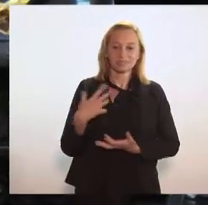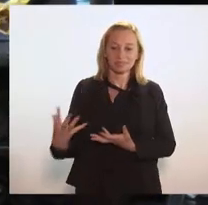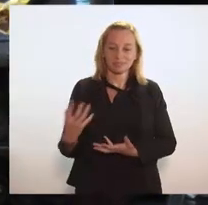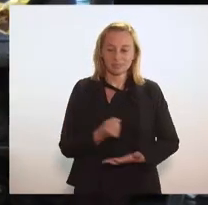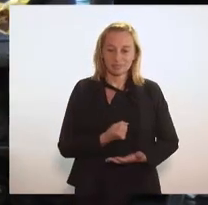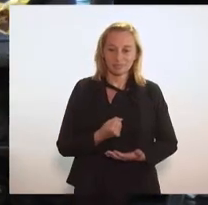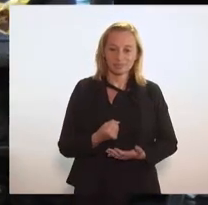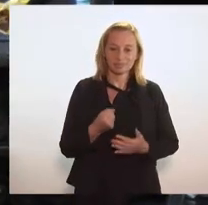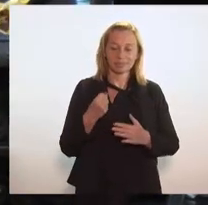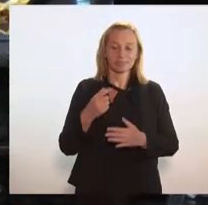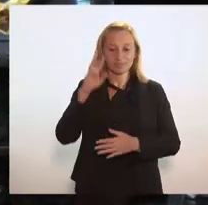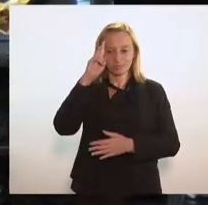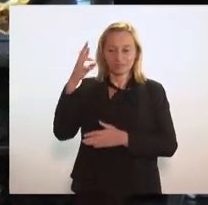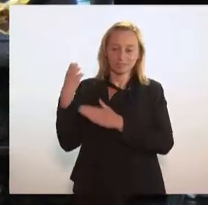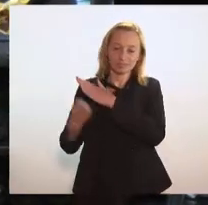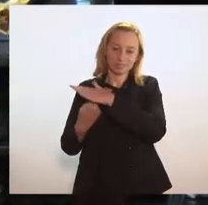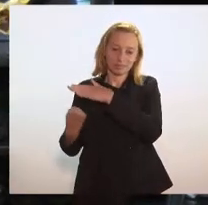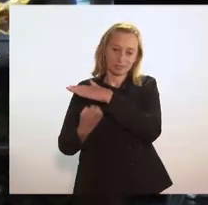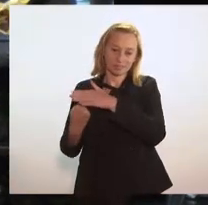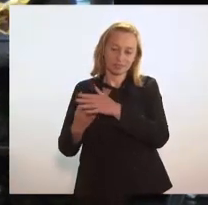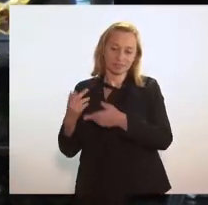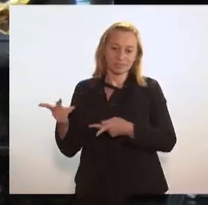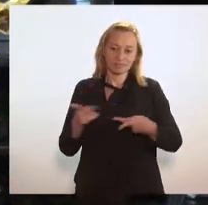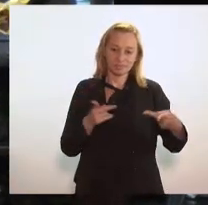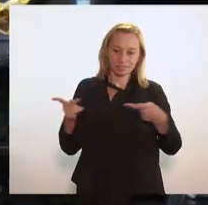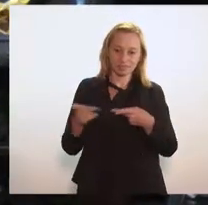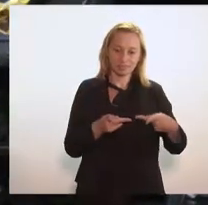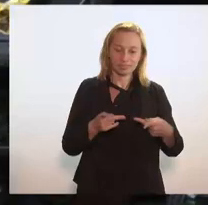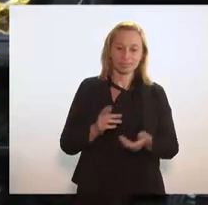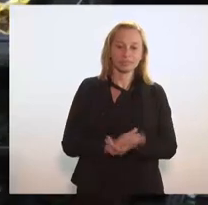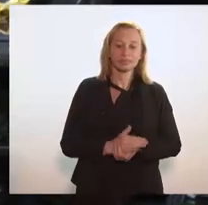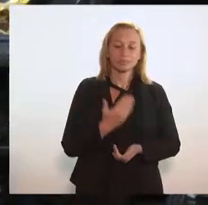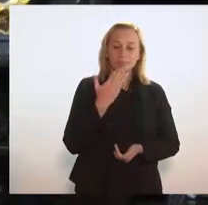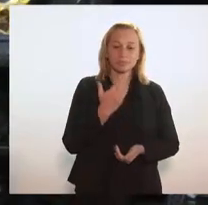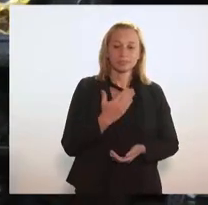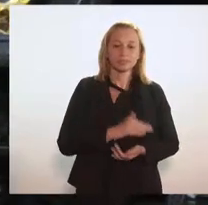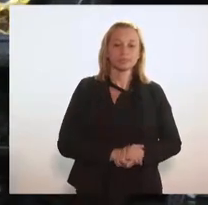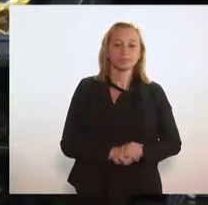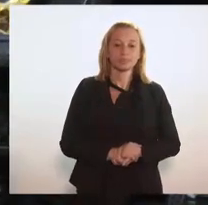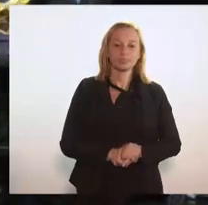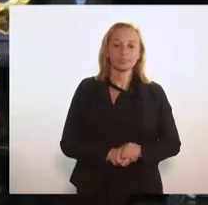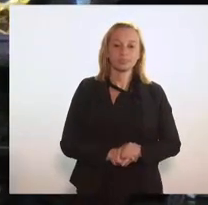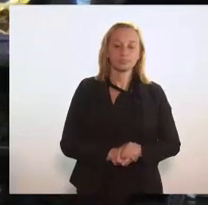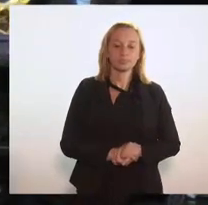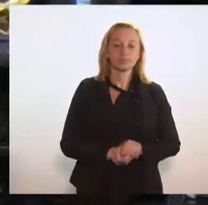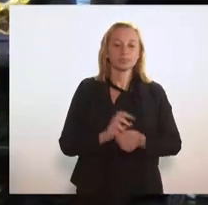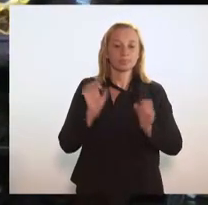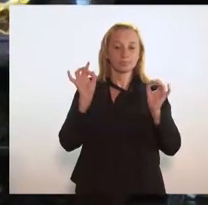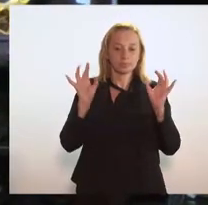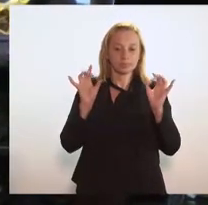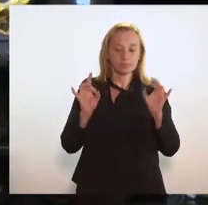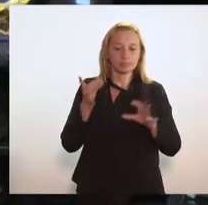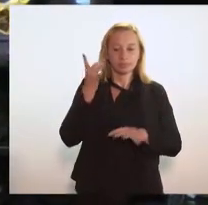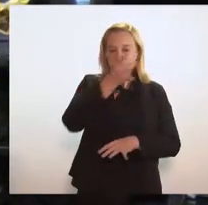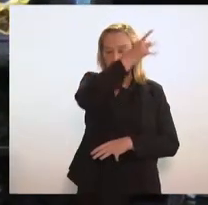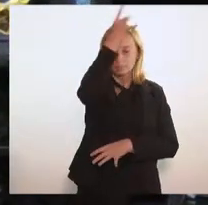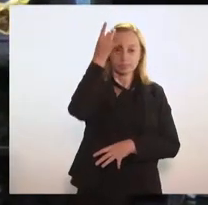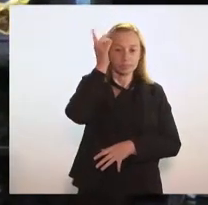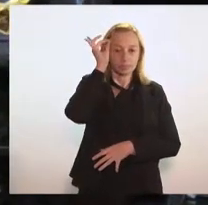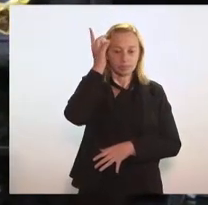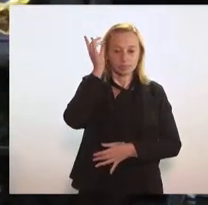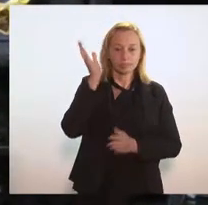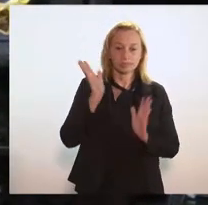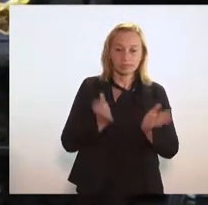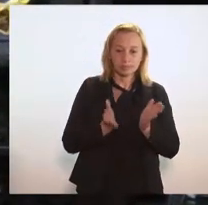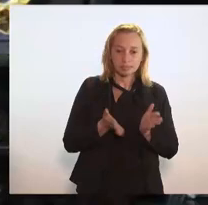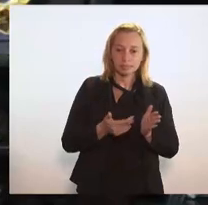e os empresários Conde algum algum ramo reclamando de especialmente Espírito Santo mas nesse caso como